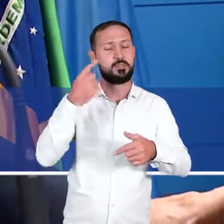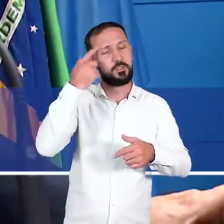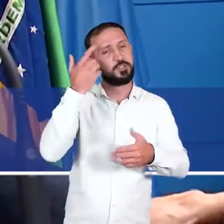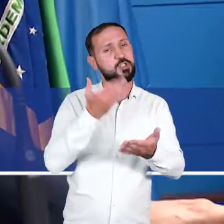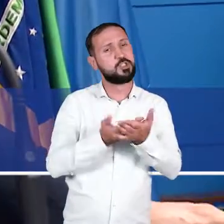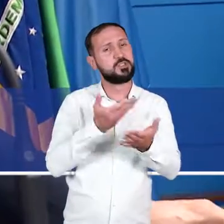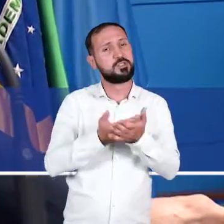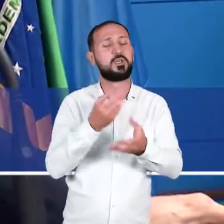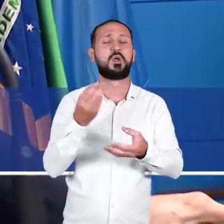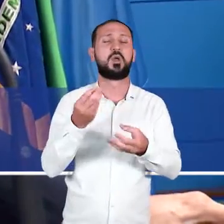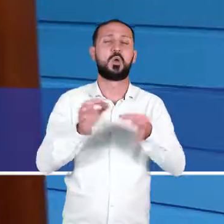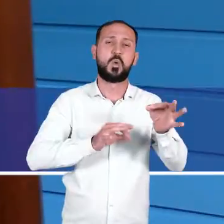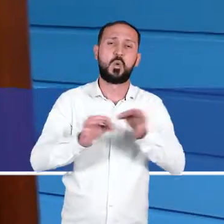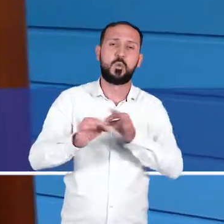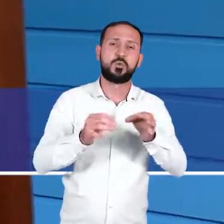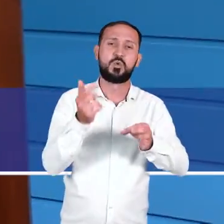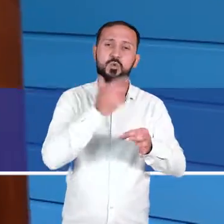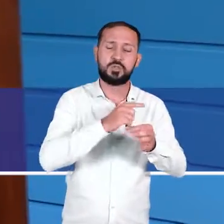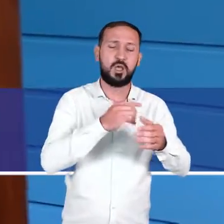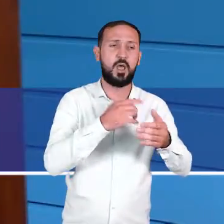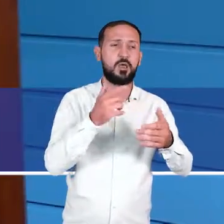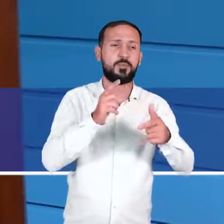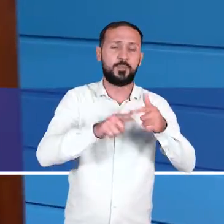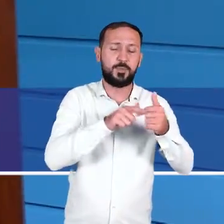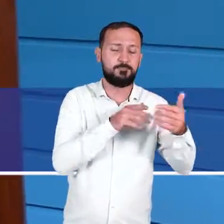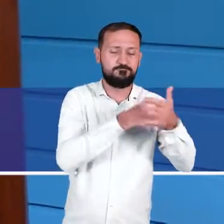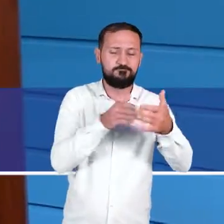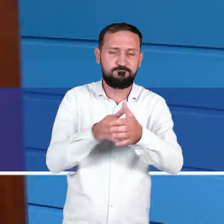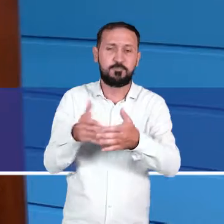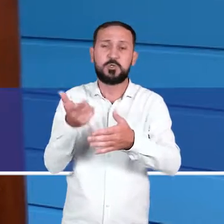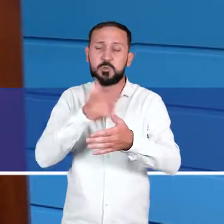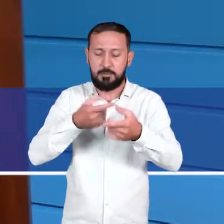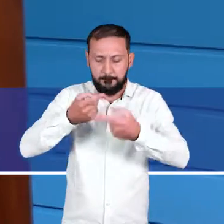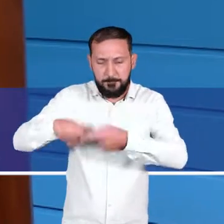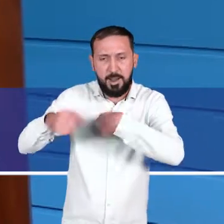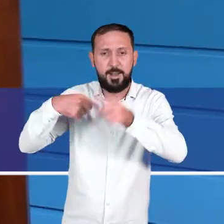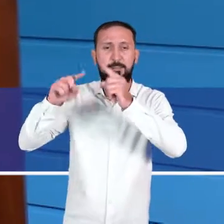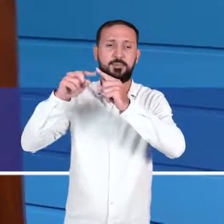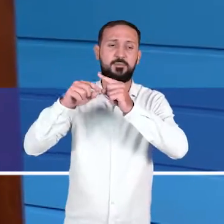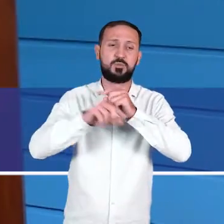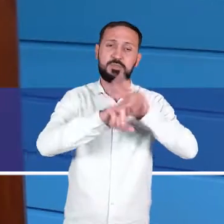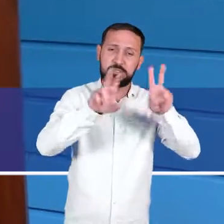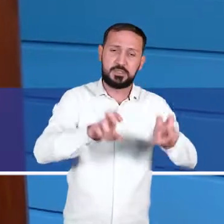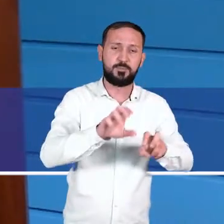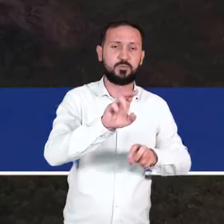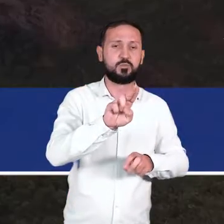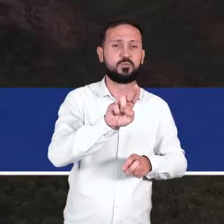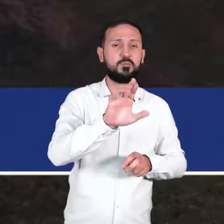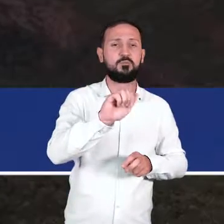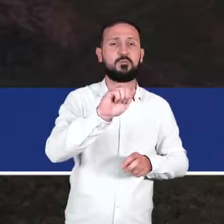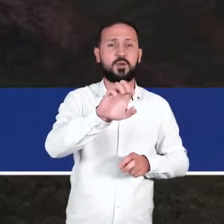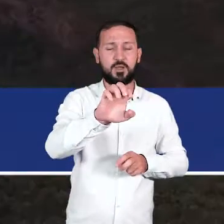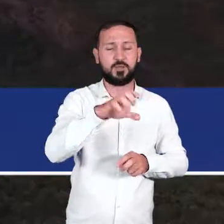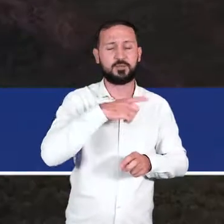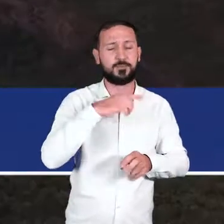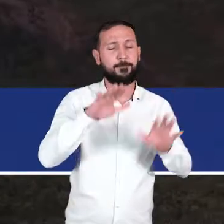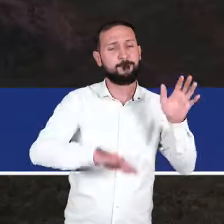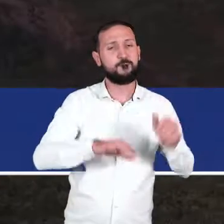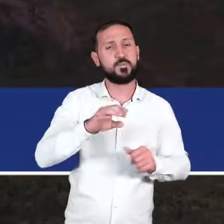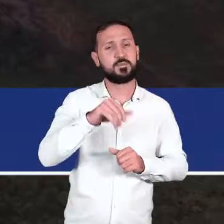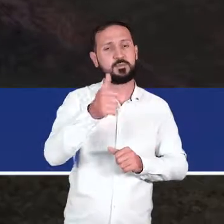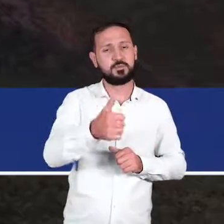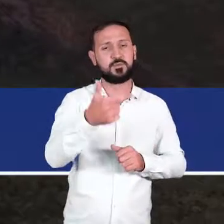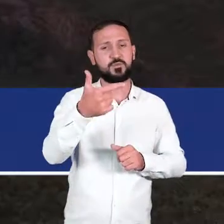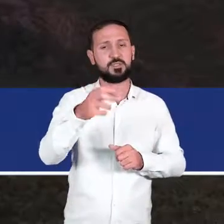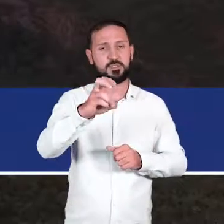estudando possibilidades de superar impasses ligados às áreas de proteção ambiental. Mato Grosso do Sul possui cerca